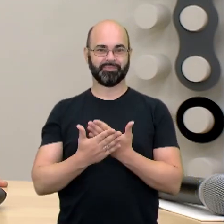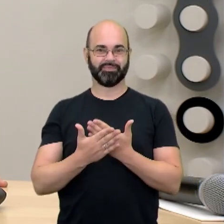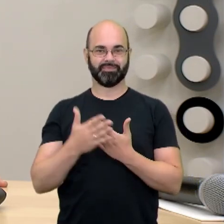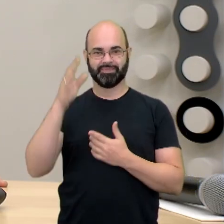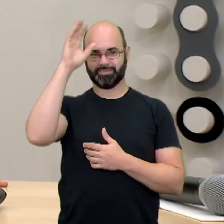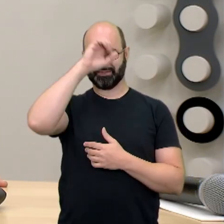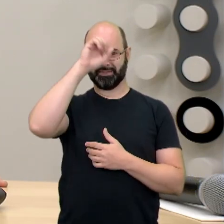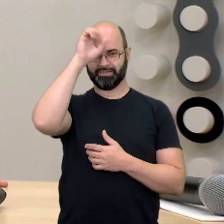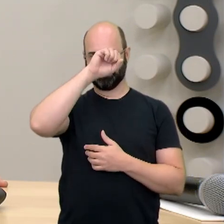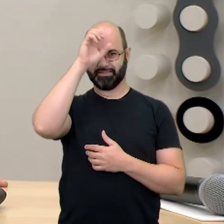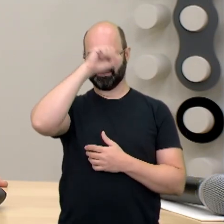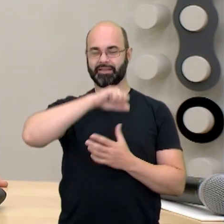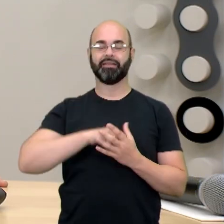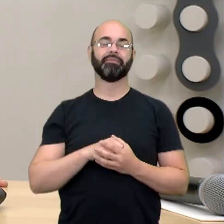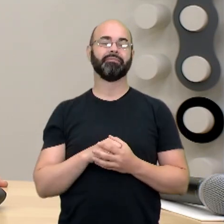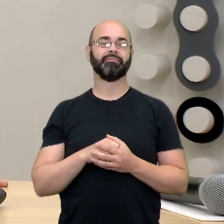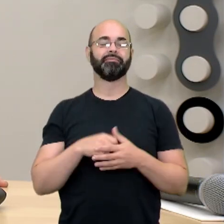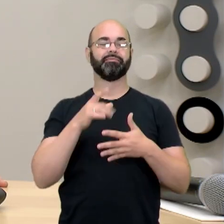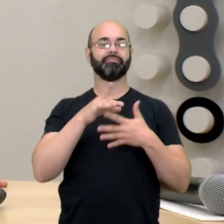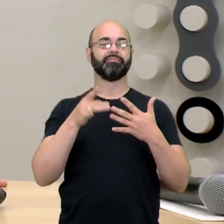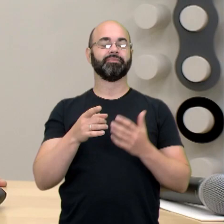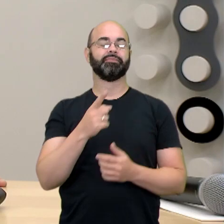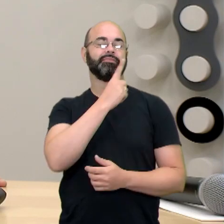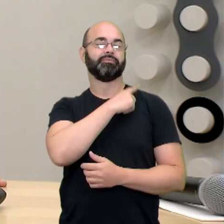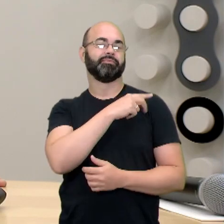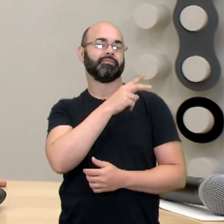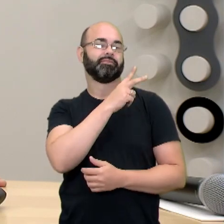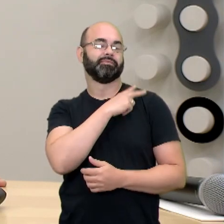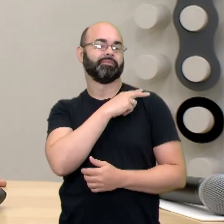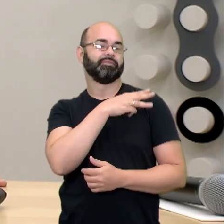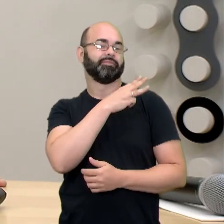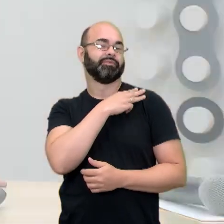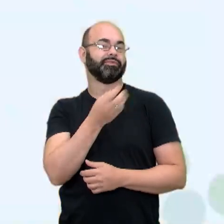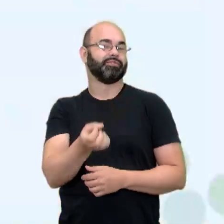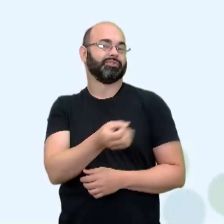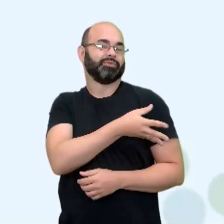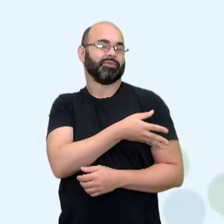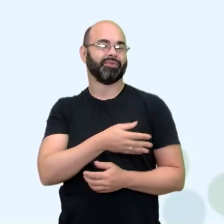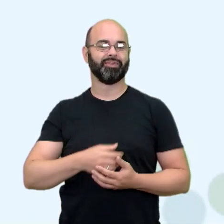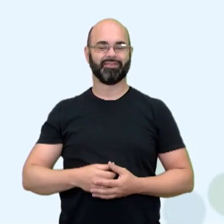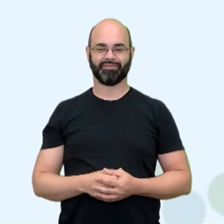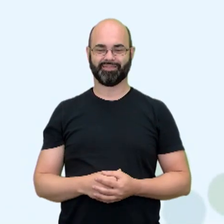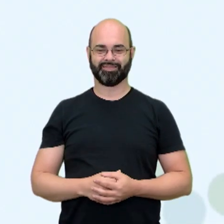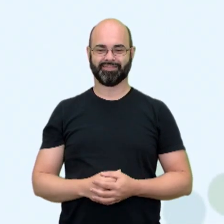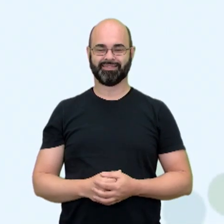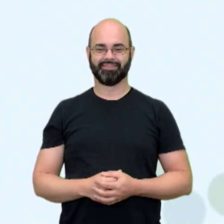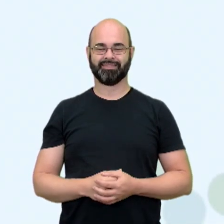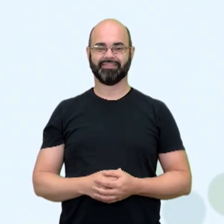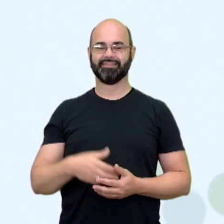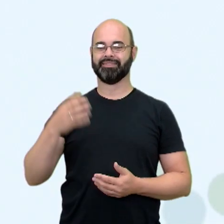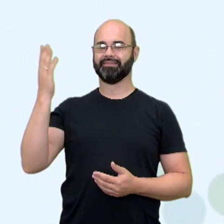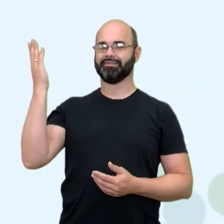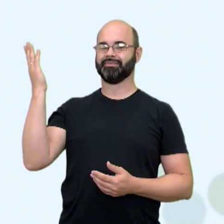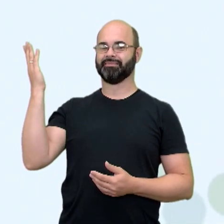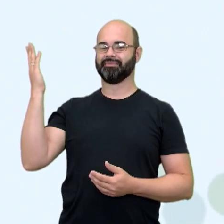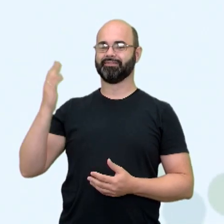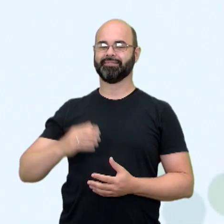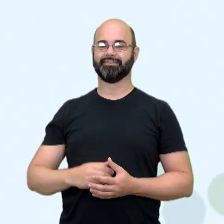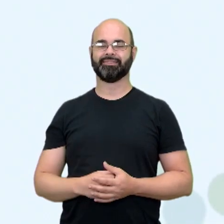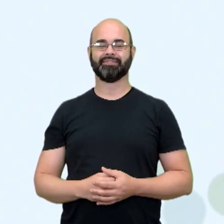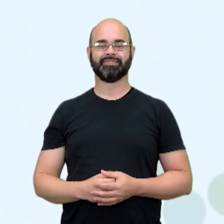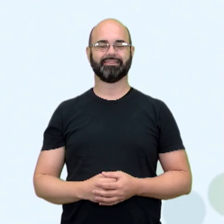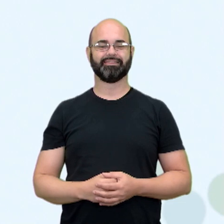do componente aí do novo ensino médio. Pode colocar aí na tela, por gentileza. Tá lá, nós vamos dar uma continuidade